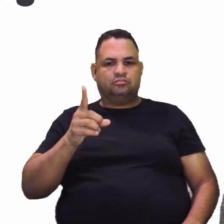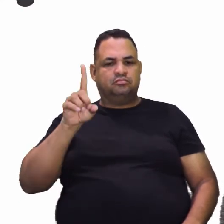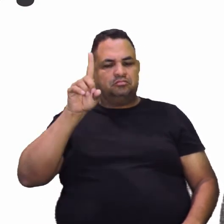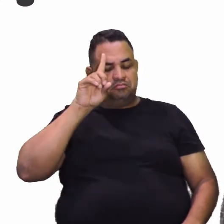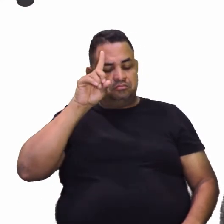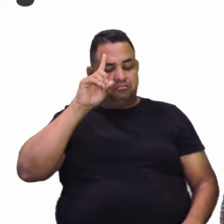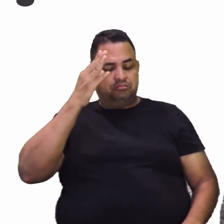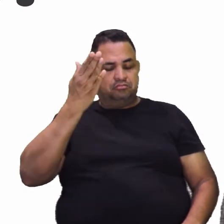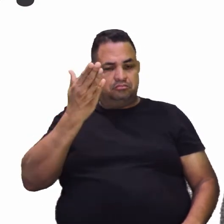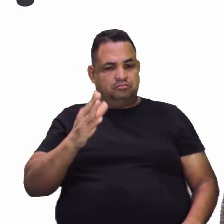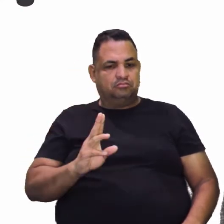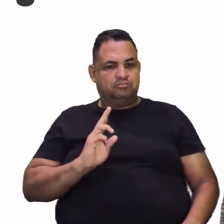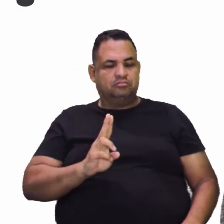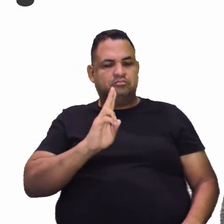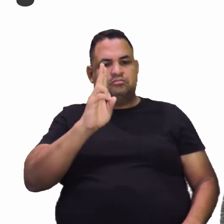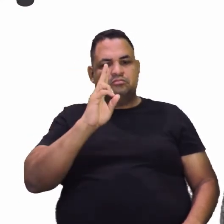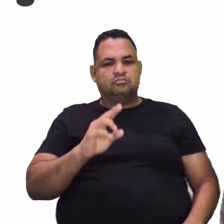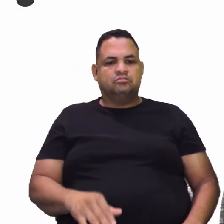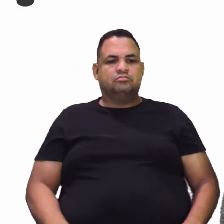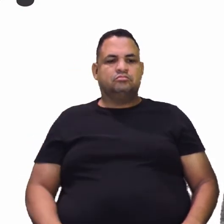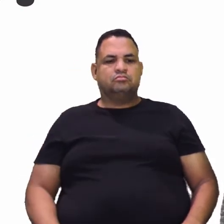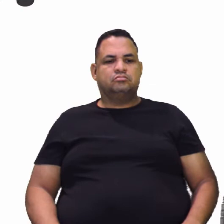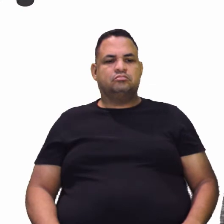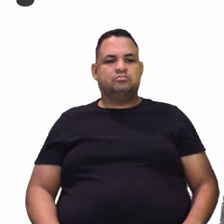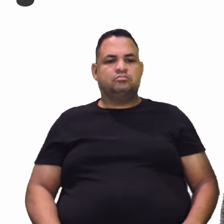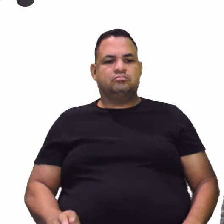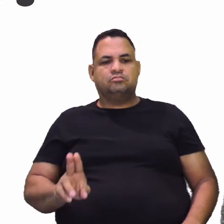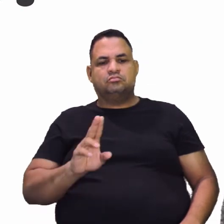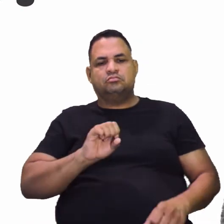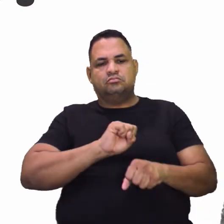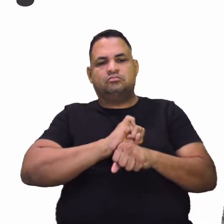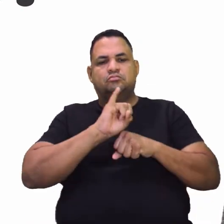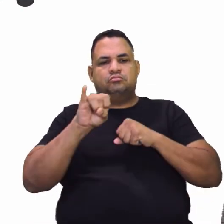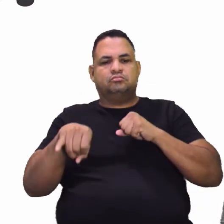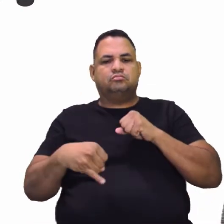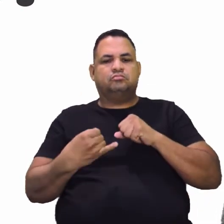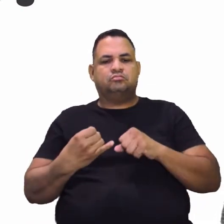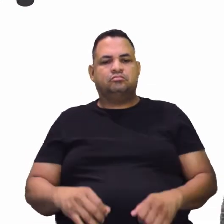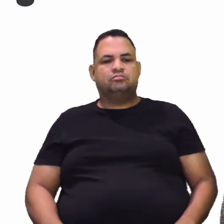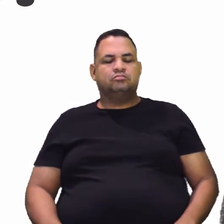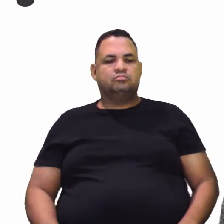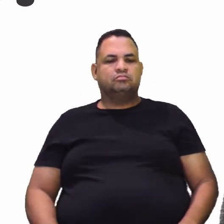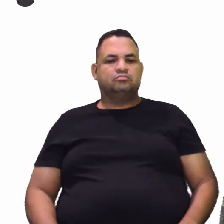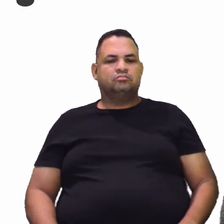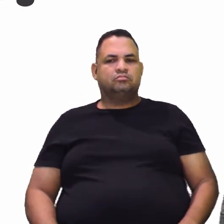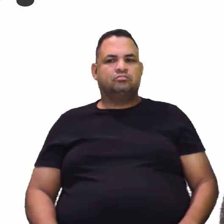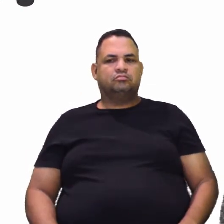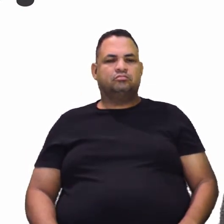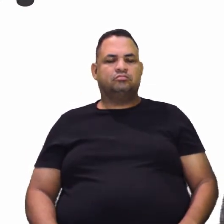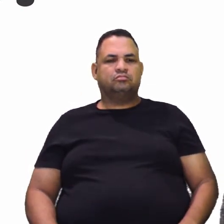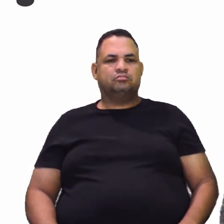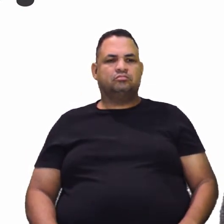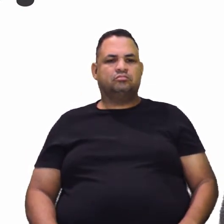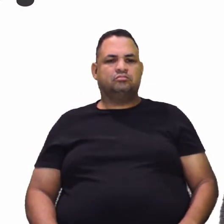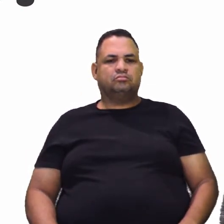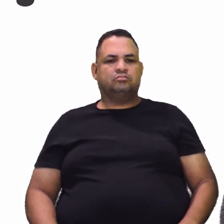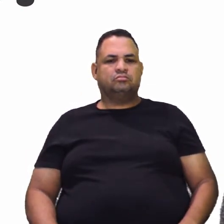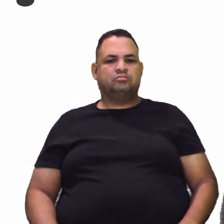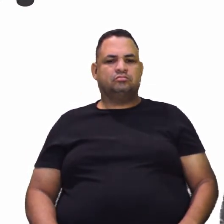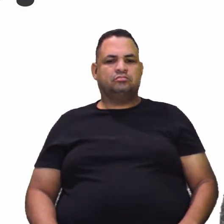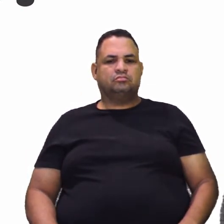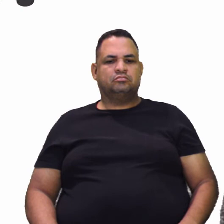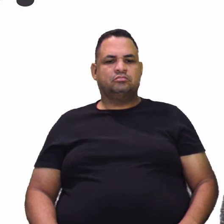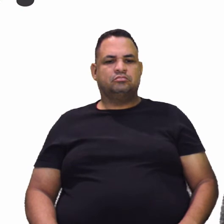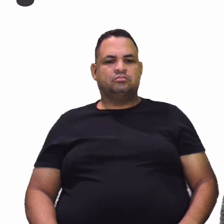diariamente, todos os dias, mas aqui como adjetivo. Próximo. He wears uniform at school